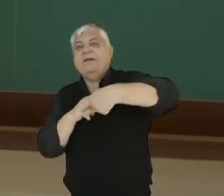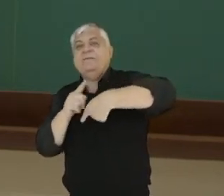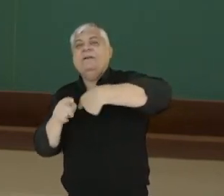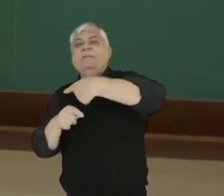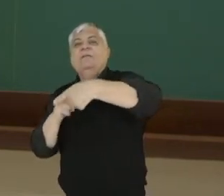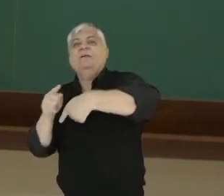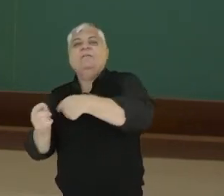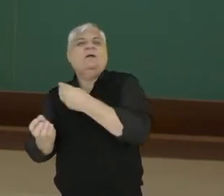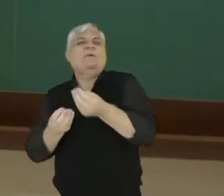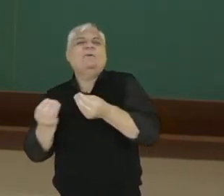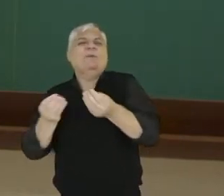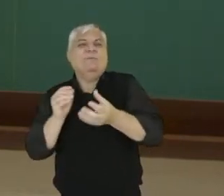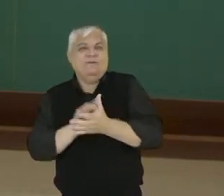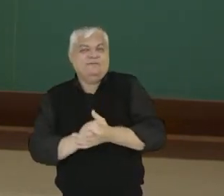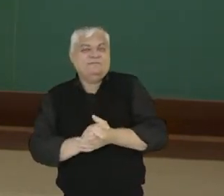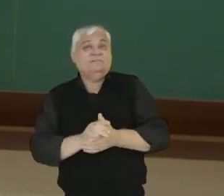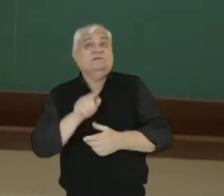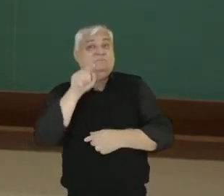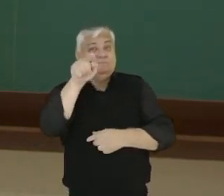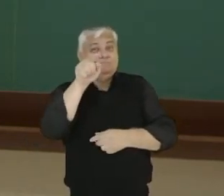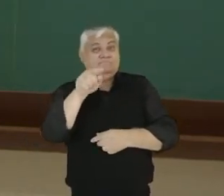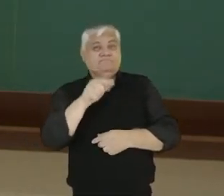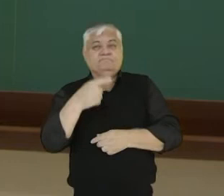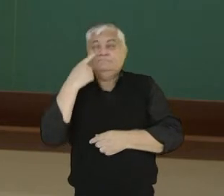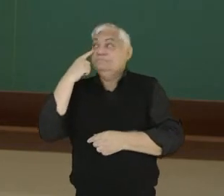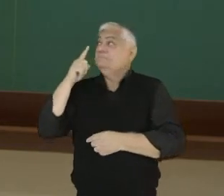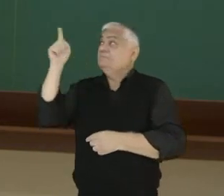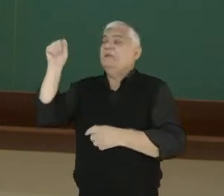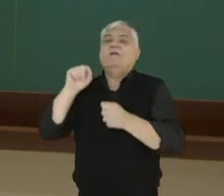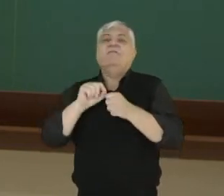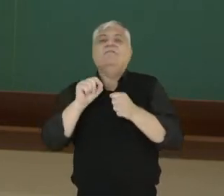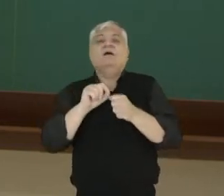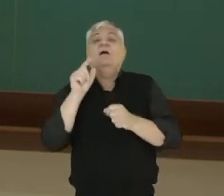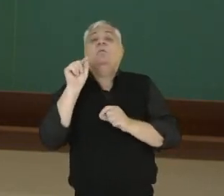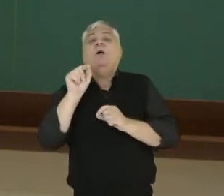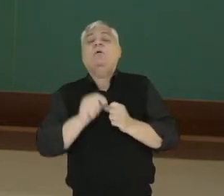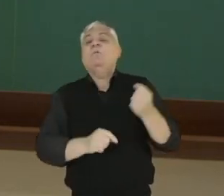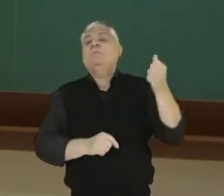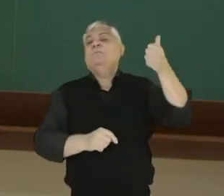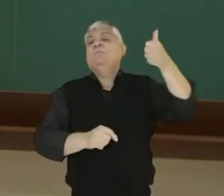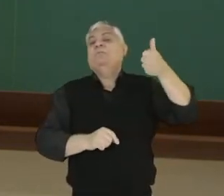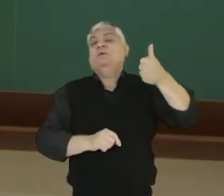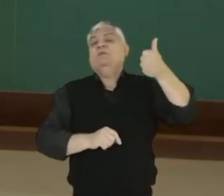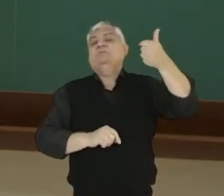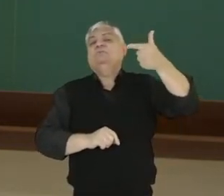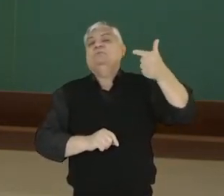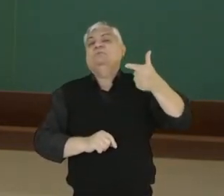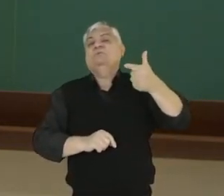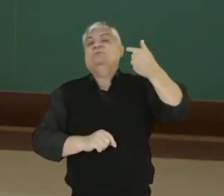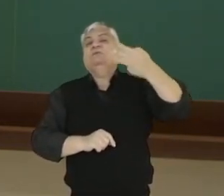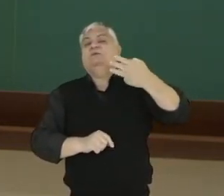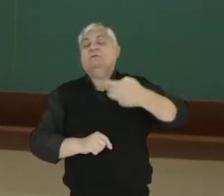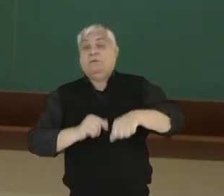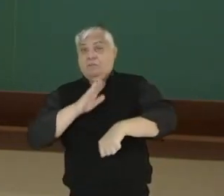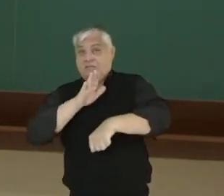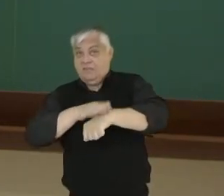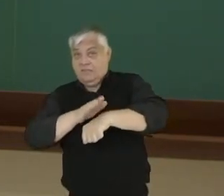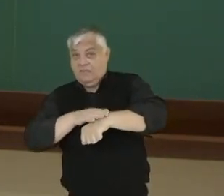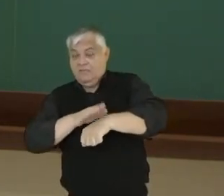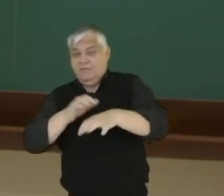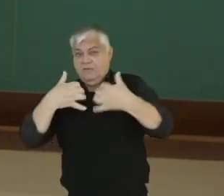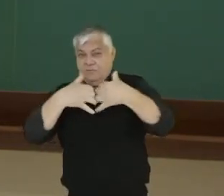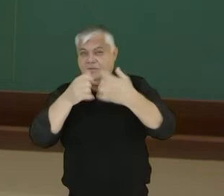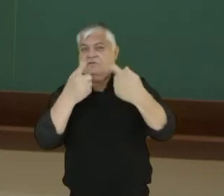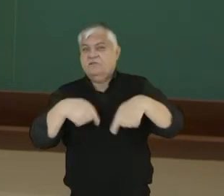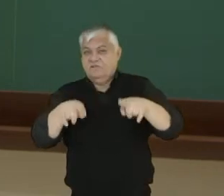do processo energético. Eu quero que vocês construam uma pirâmide, certo? Baseado nessa figurinha aqui. Eu vou dar um tempo para vocês e daqui a